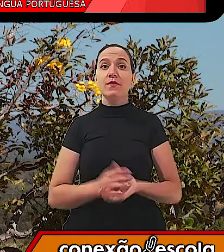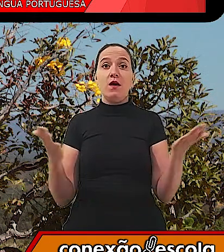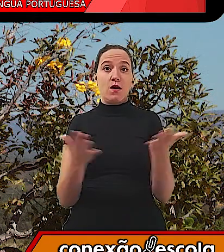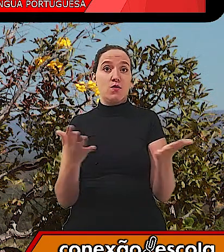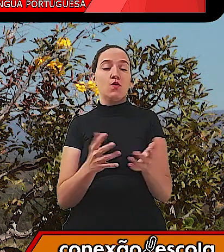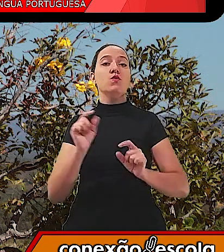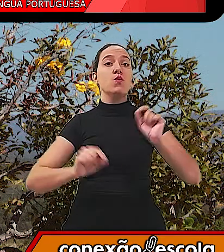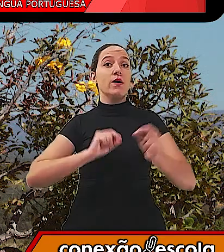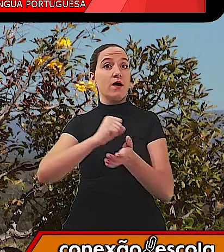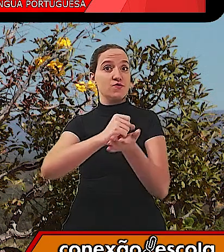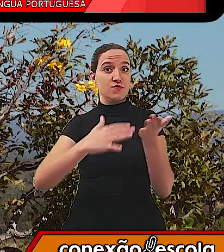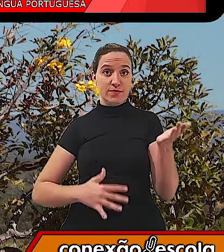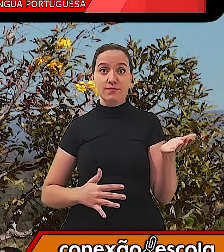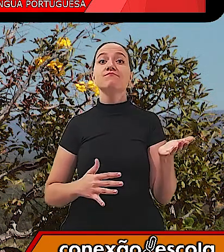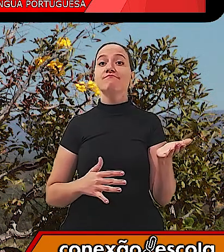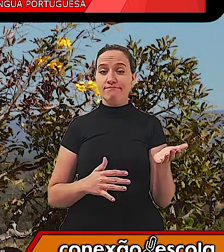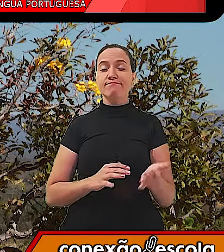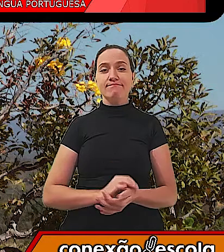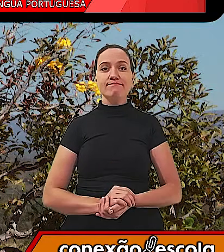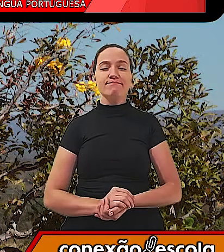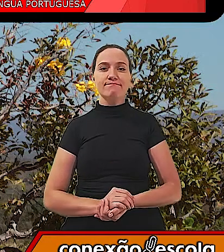Agora vamos fazer nossa atividade?